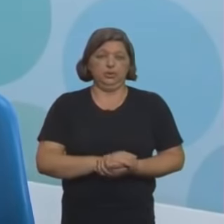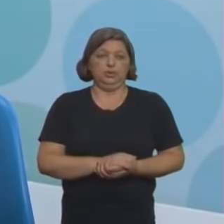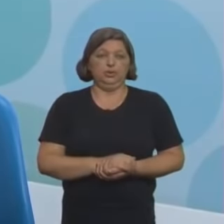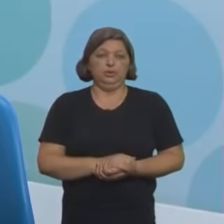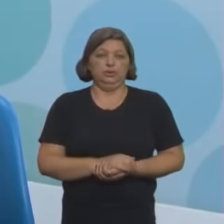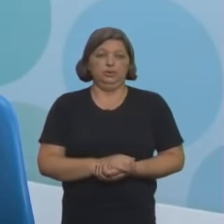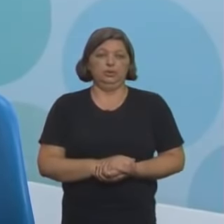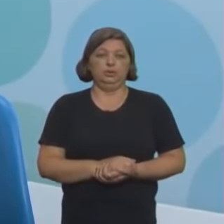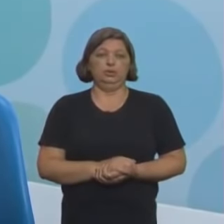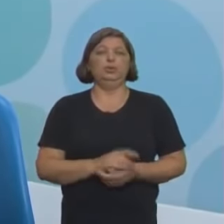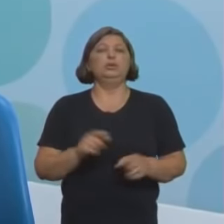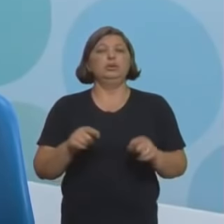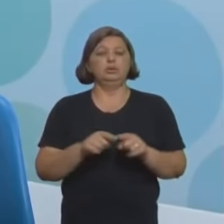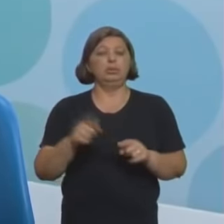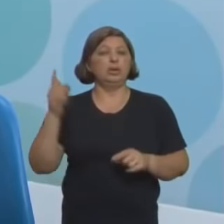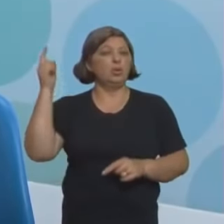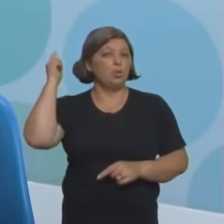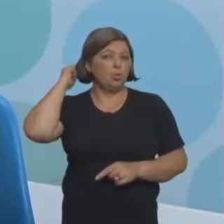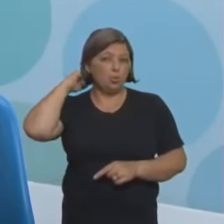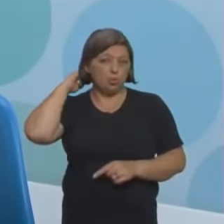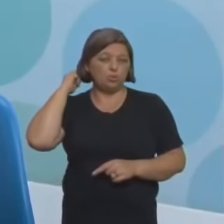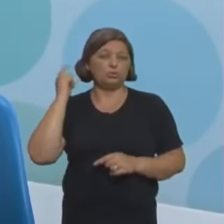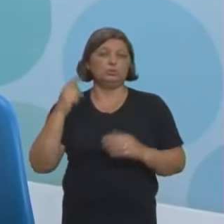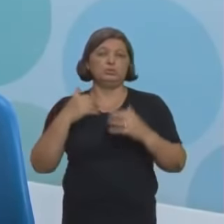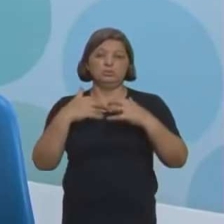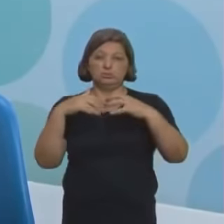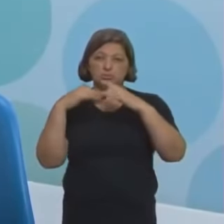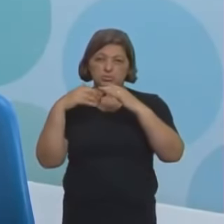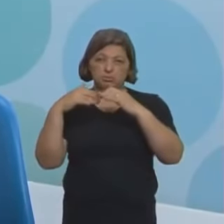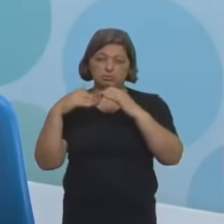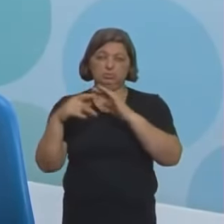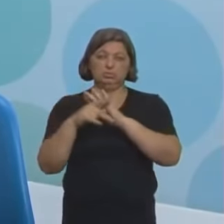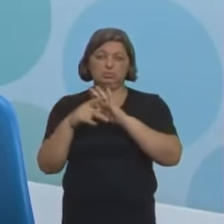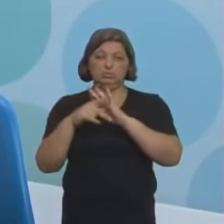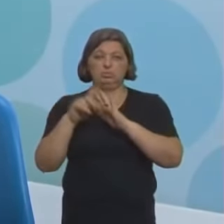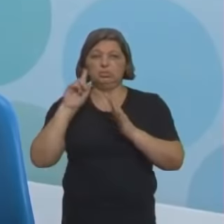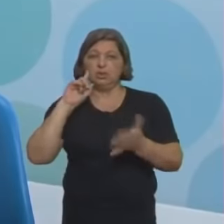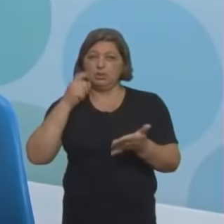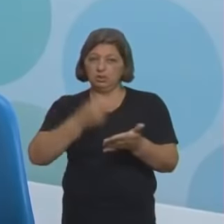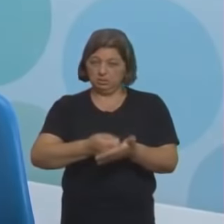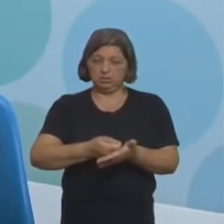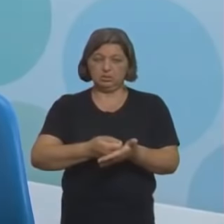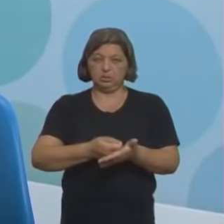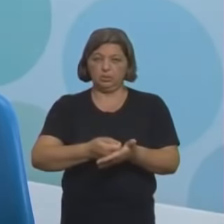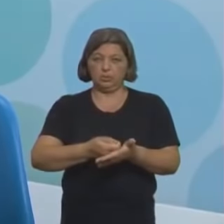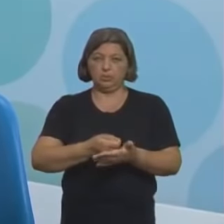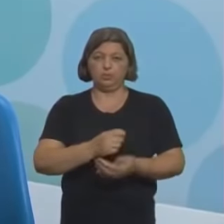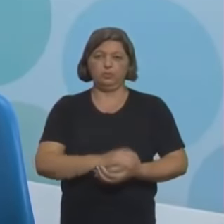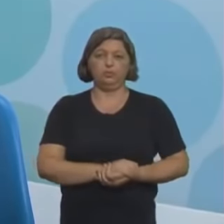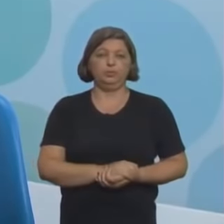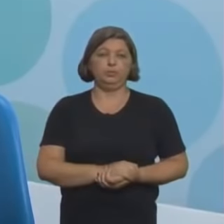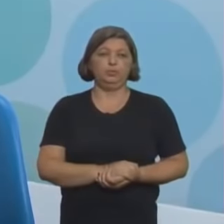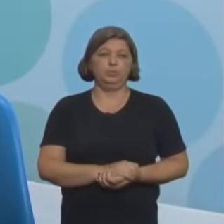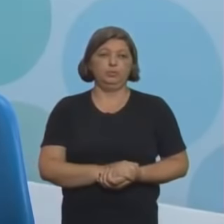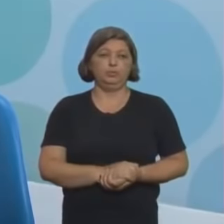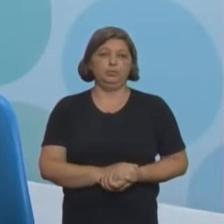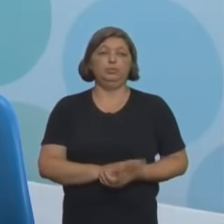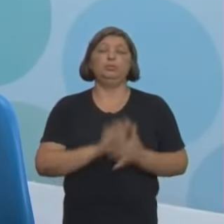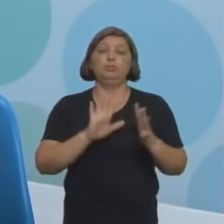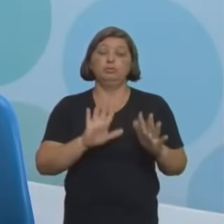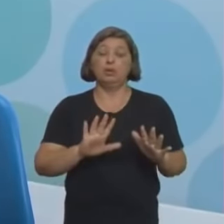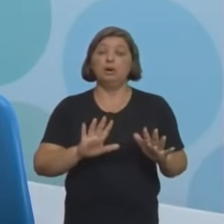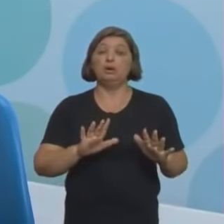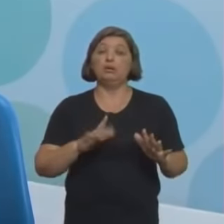E o córtex frontal é onde se canalizam as decisões a serem tomadas. Mas para se tomar